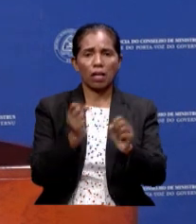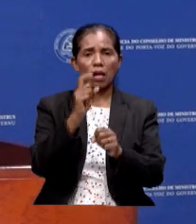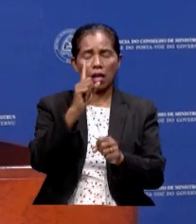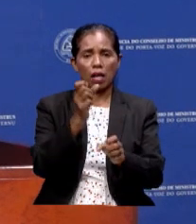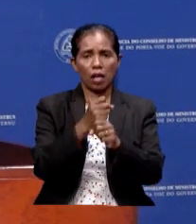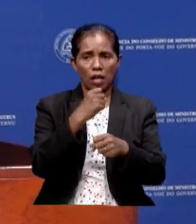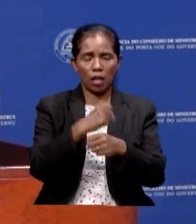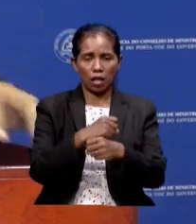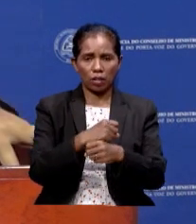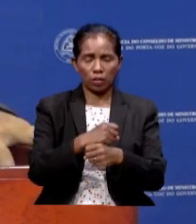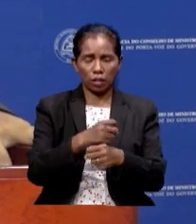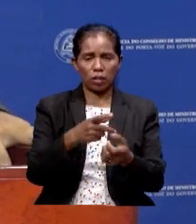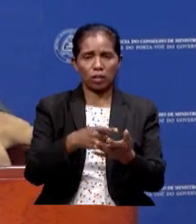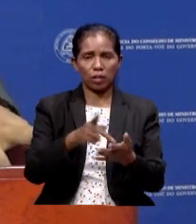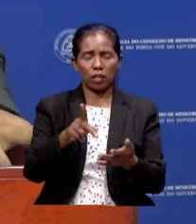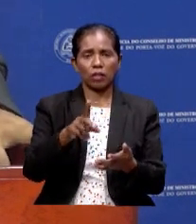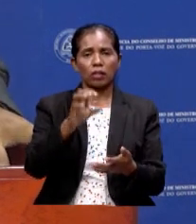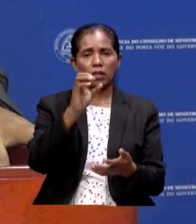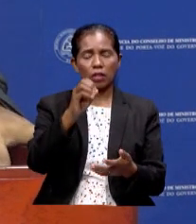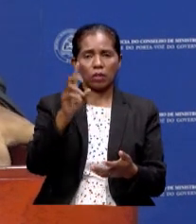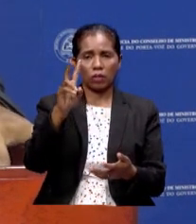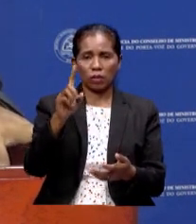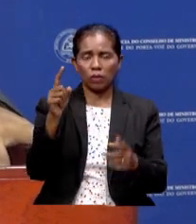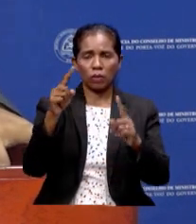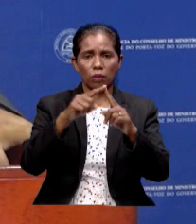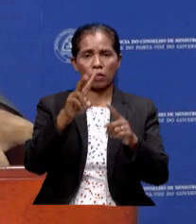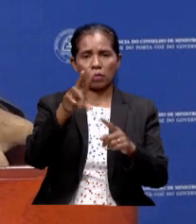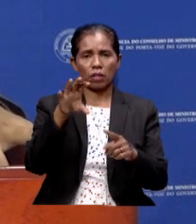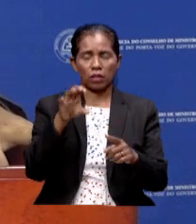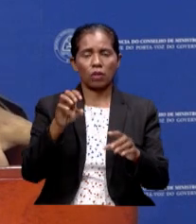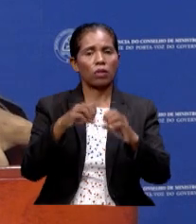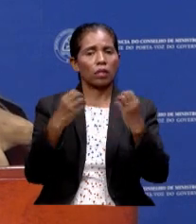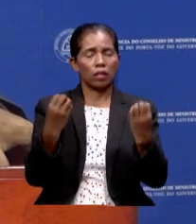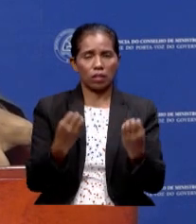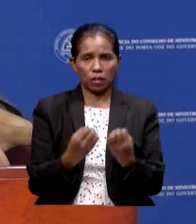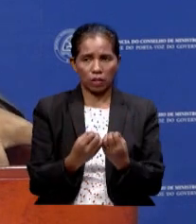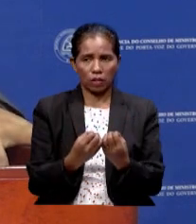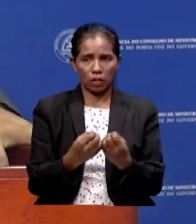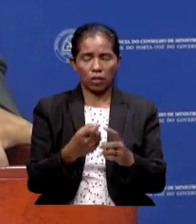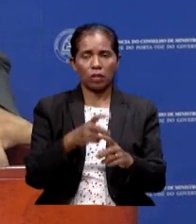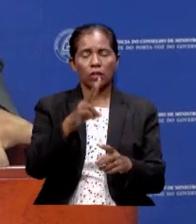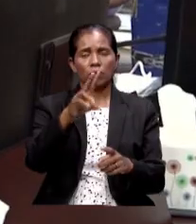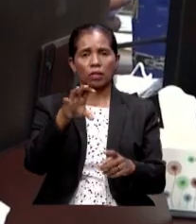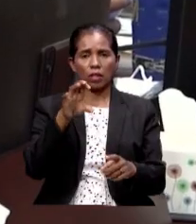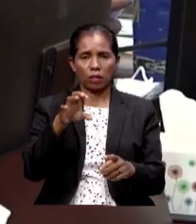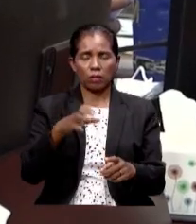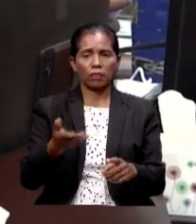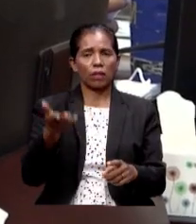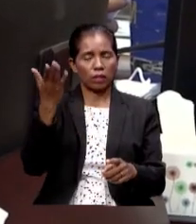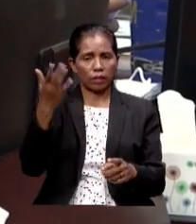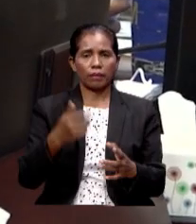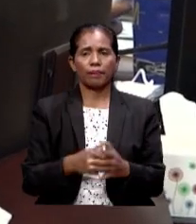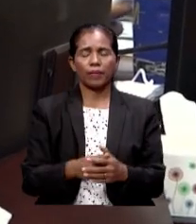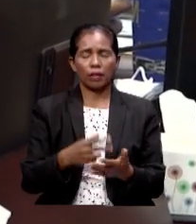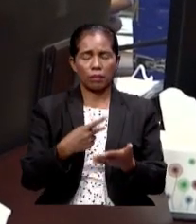zero ou 200 dólares. Quando organização, russi 200 baletes. Projeto lei